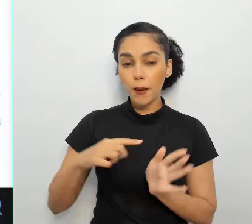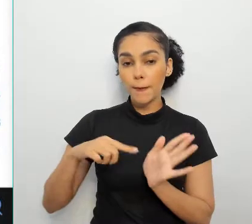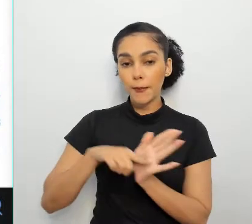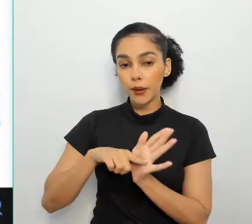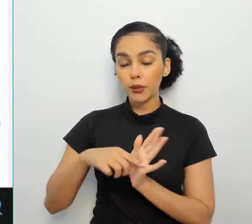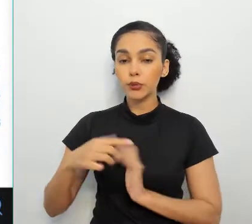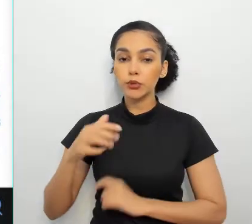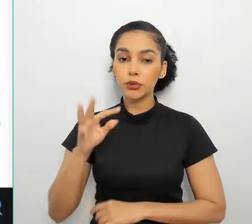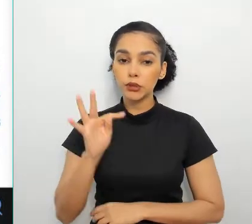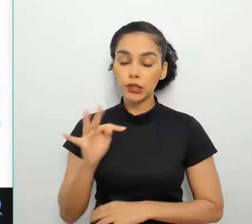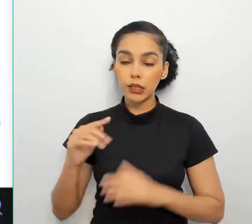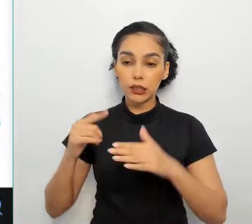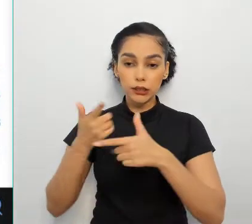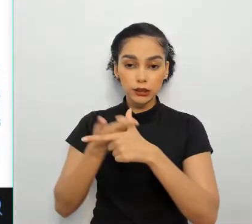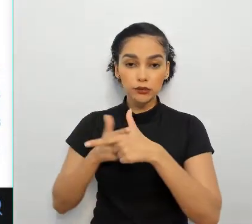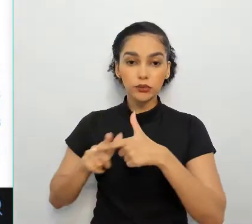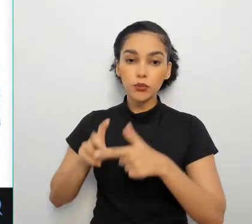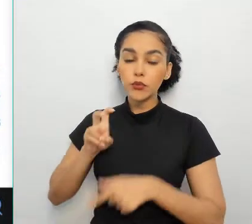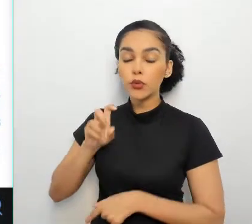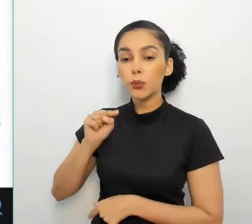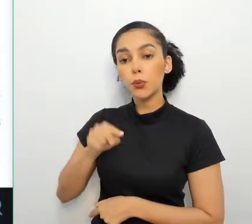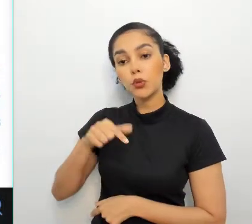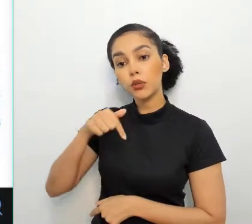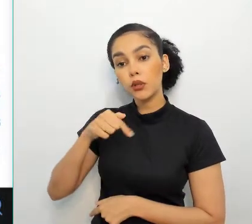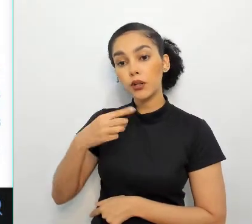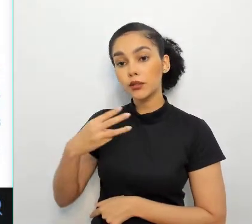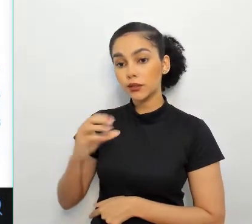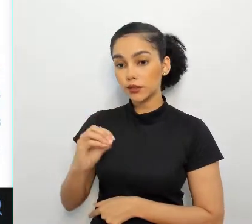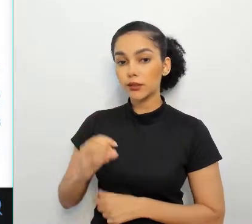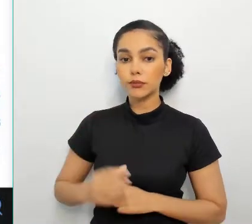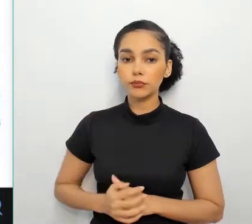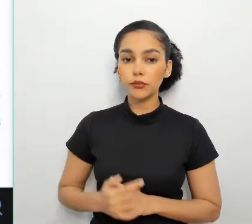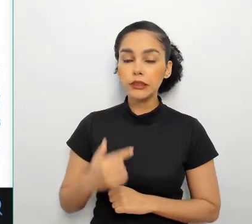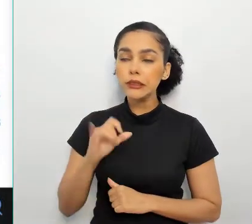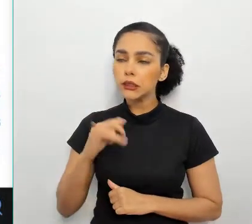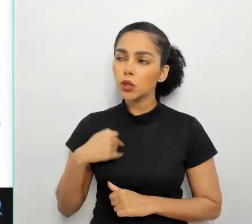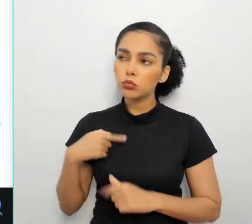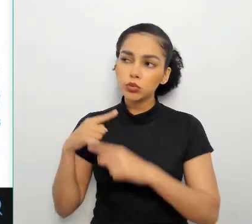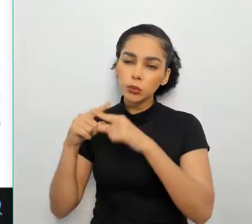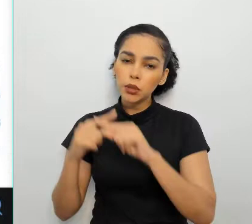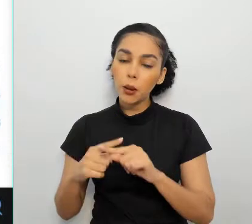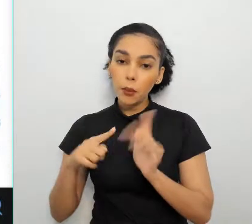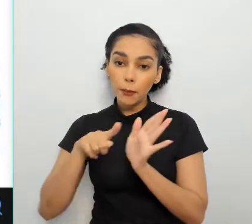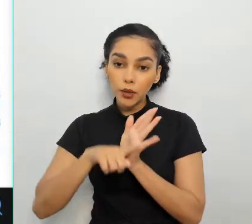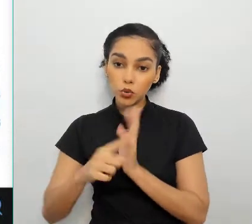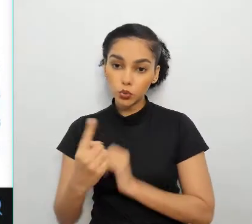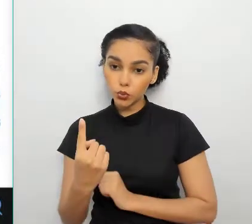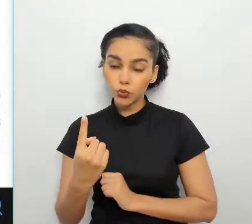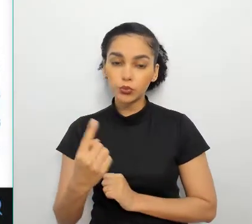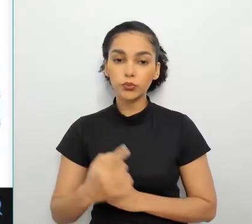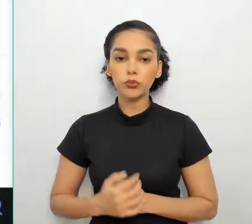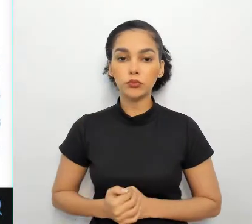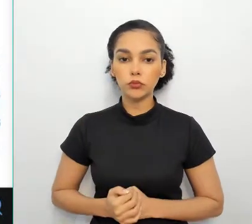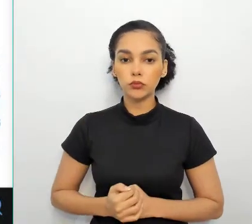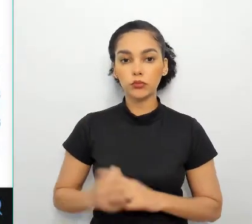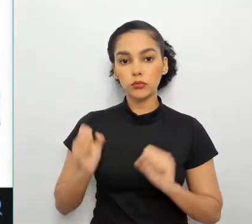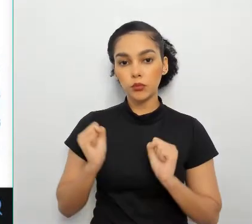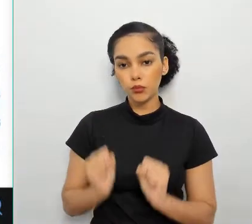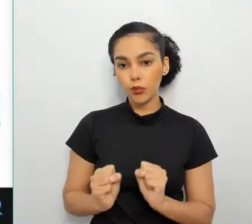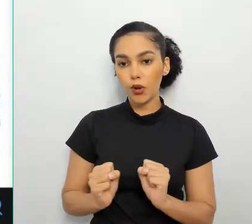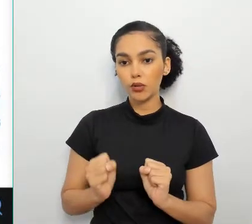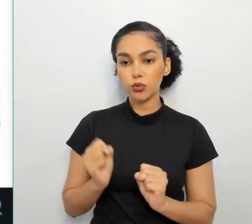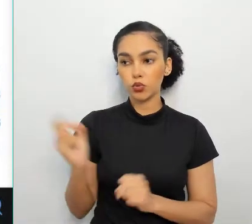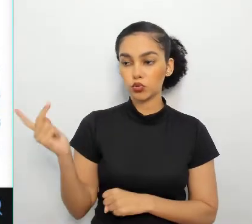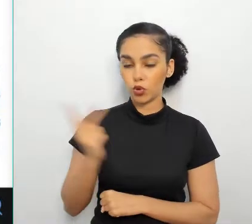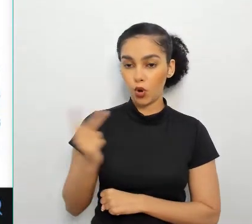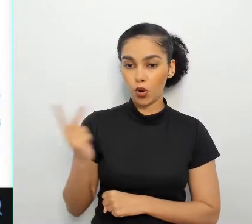5.730. Se você multiplicar toda a equação por menos 1, quando eu estou multiplicando por menos 1, eu multiplico ambos os membros